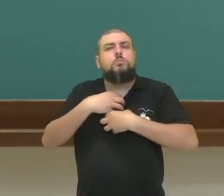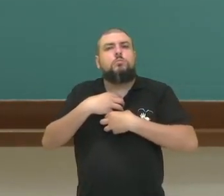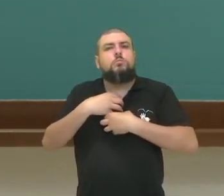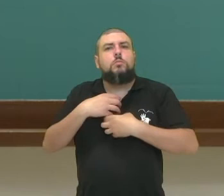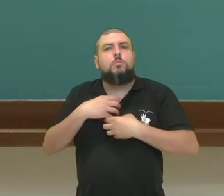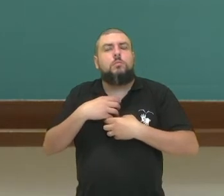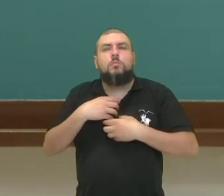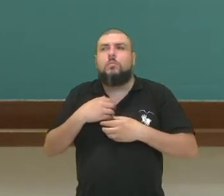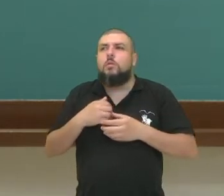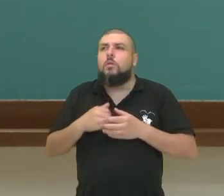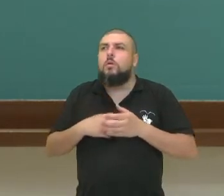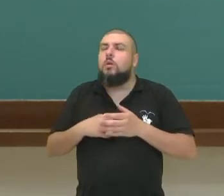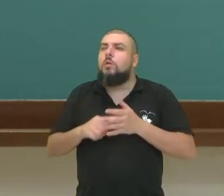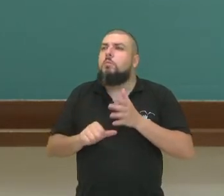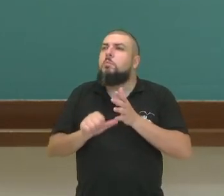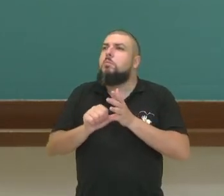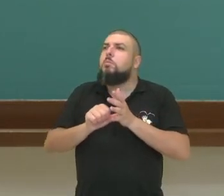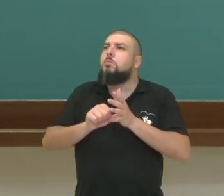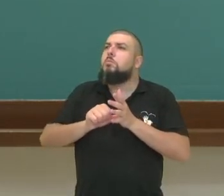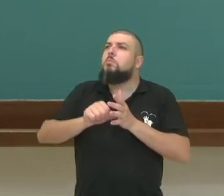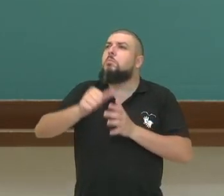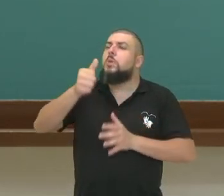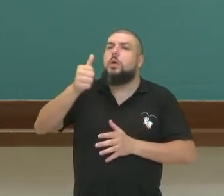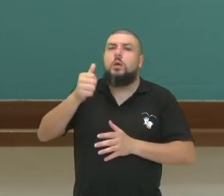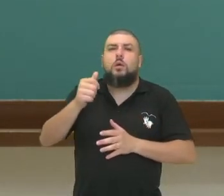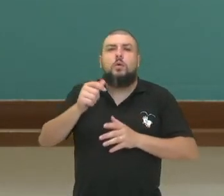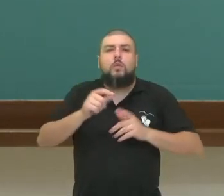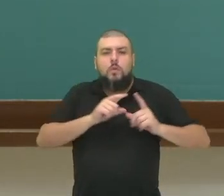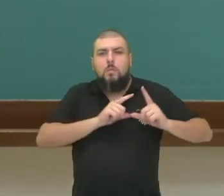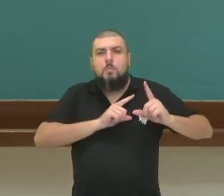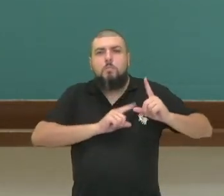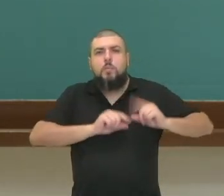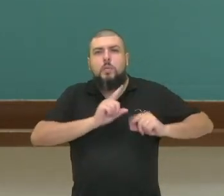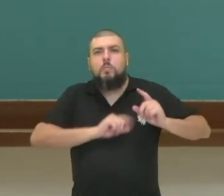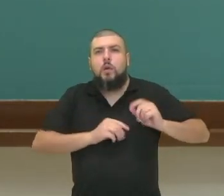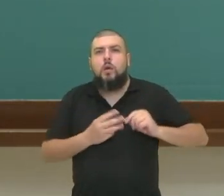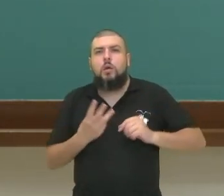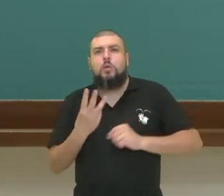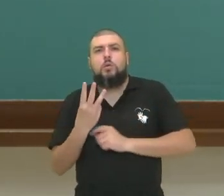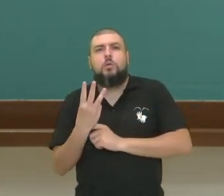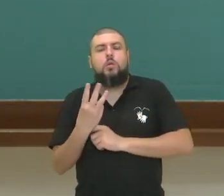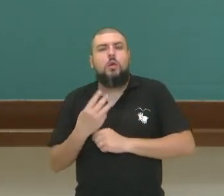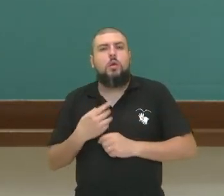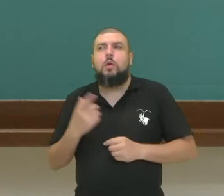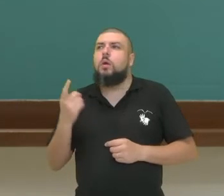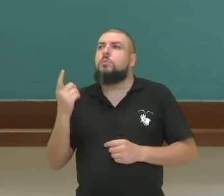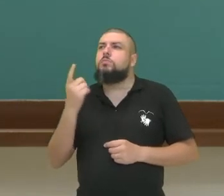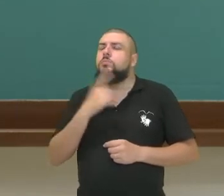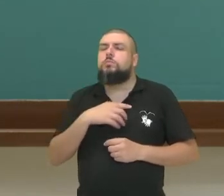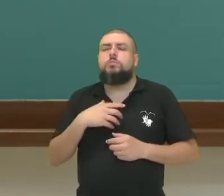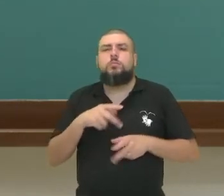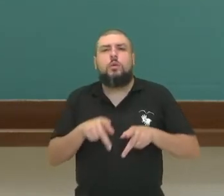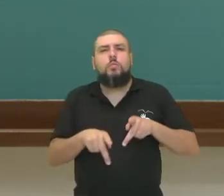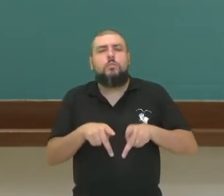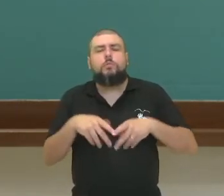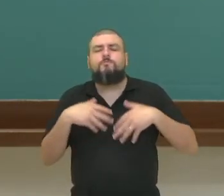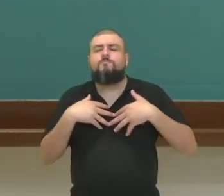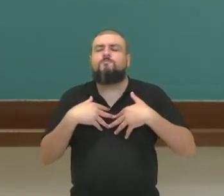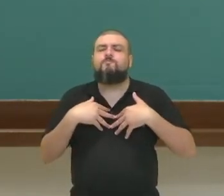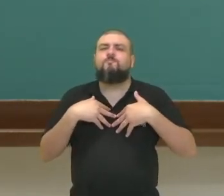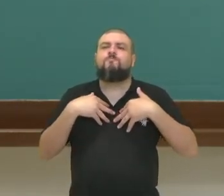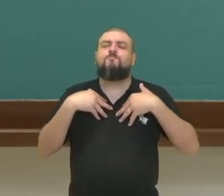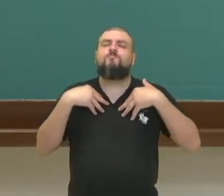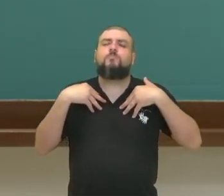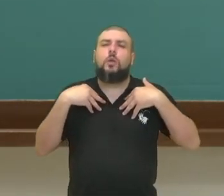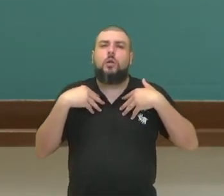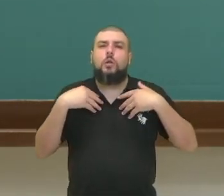Primeiro país a conseguir um tricampeonato de Copa do Mundo. Então, isso ajudava o clima de otimismo e o clima de orgulho nacional que a própria propaganda